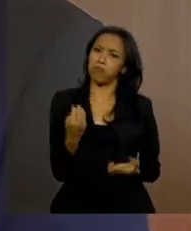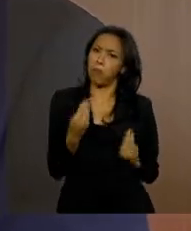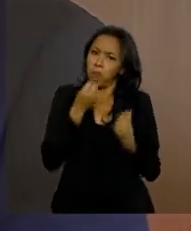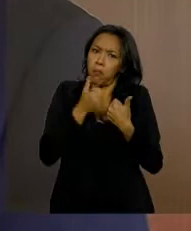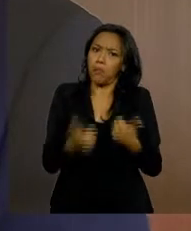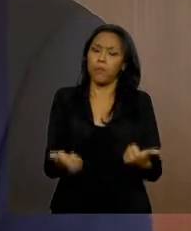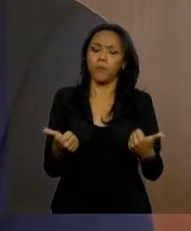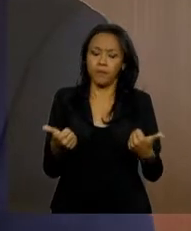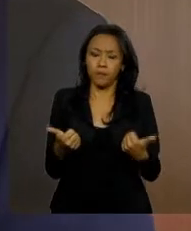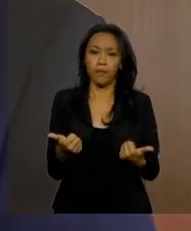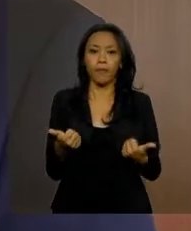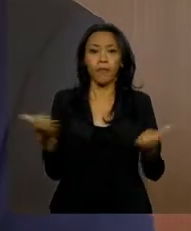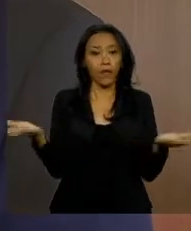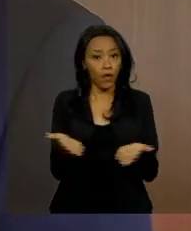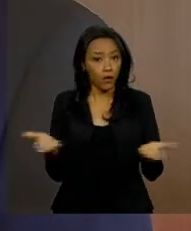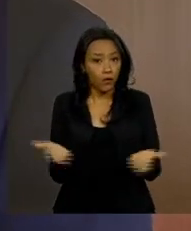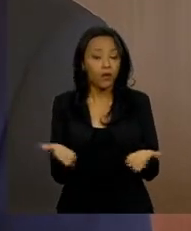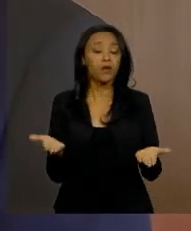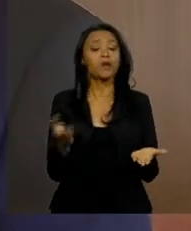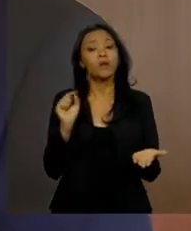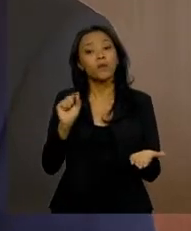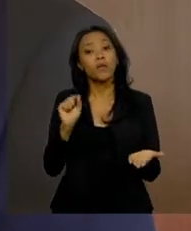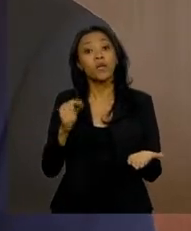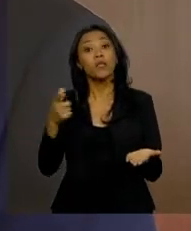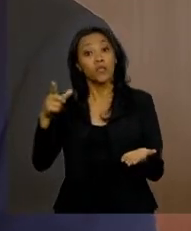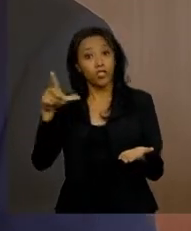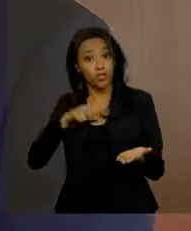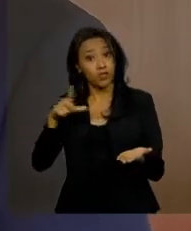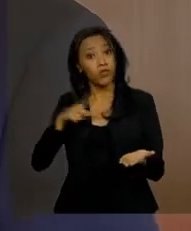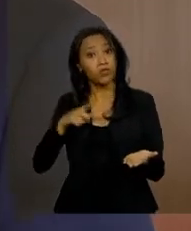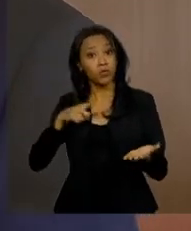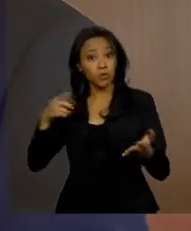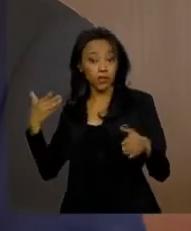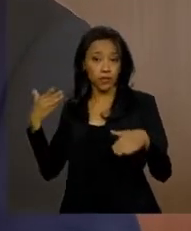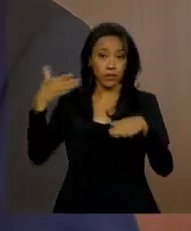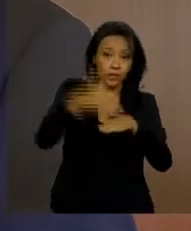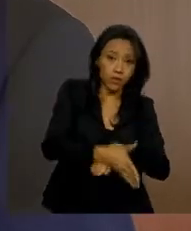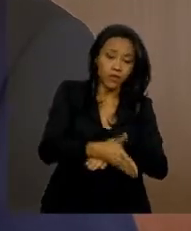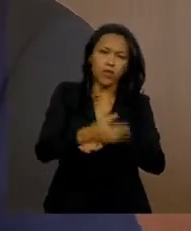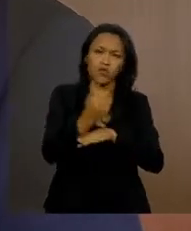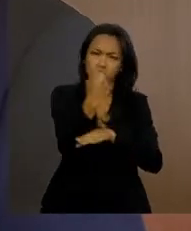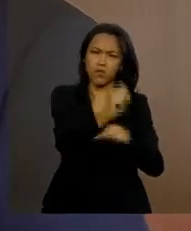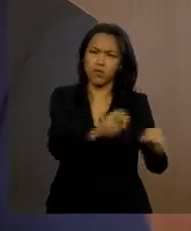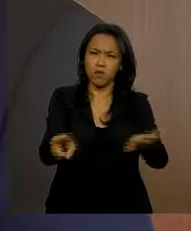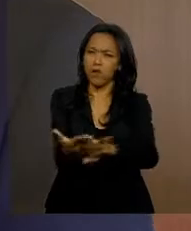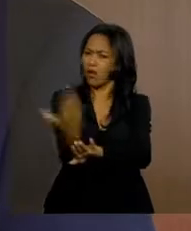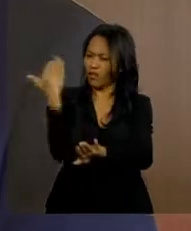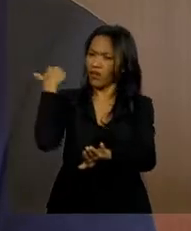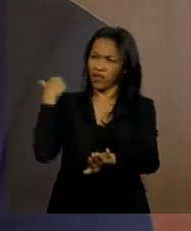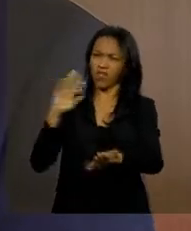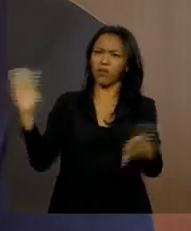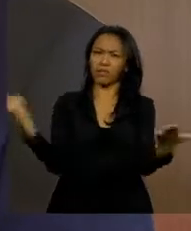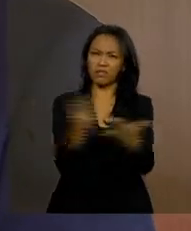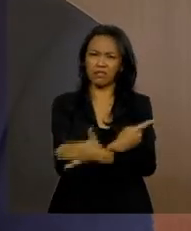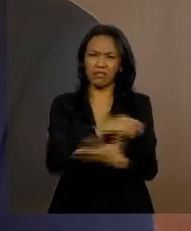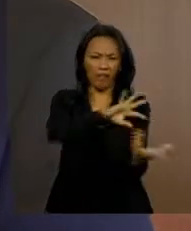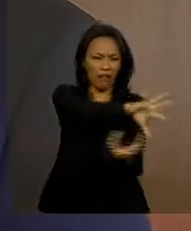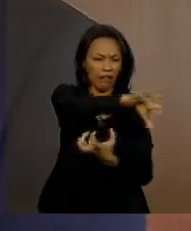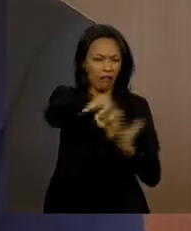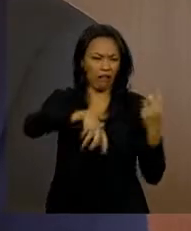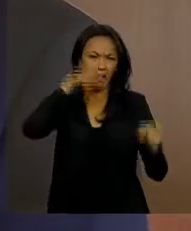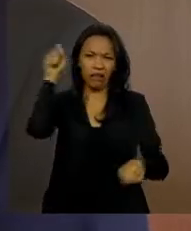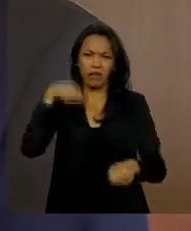partir da da intervenção que tivemos na ata uma semana atrás quando ouvi lá em roraima e